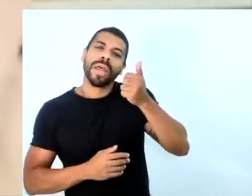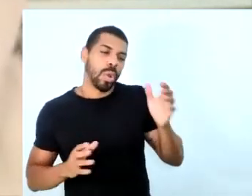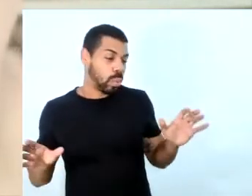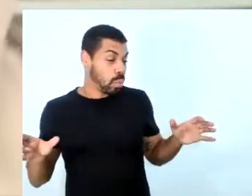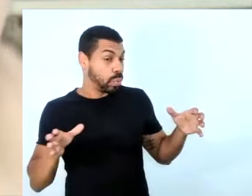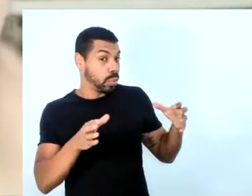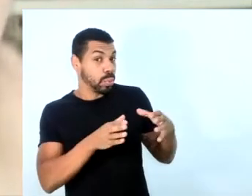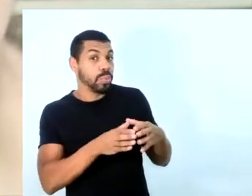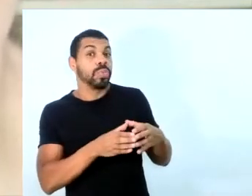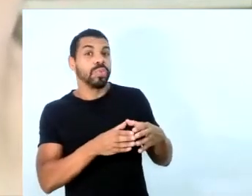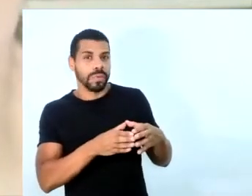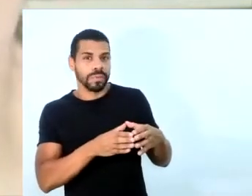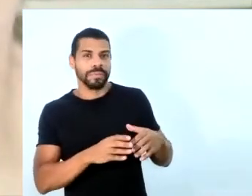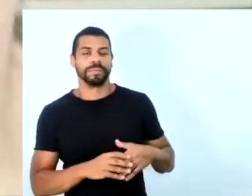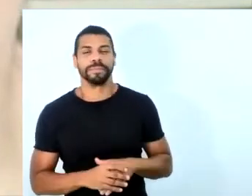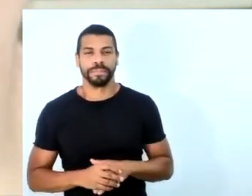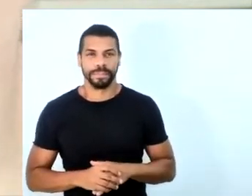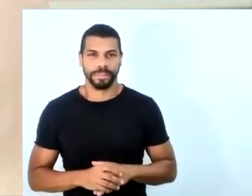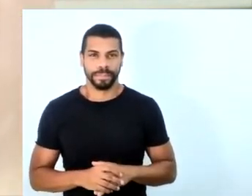equipe.